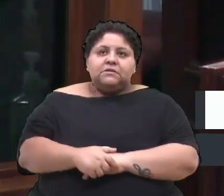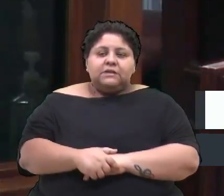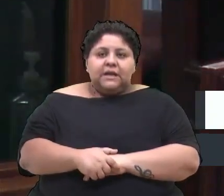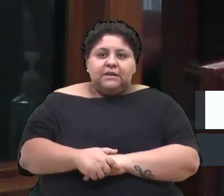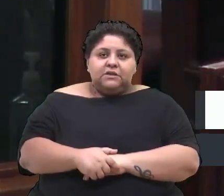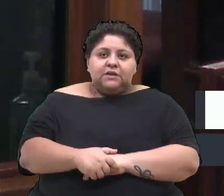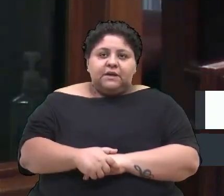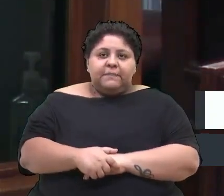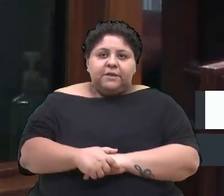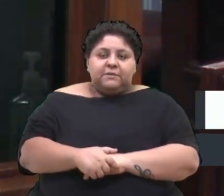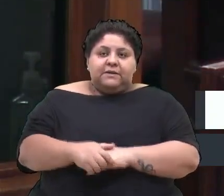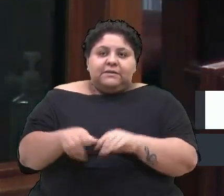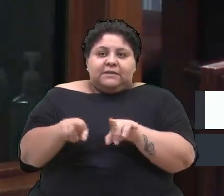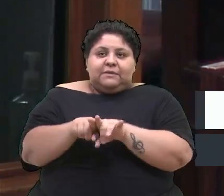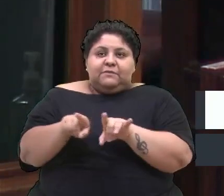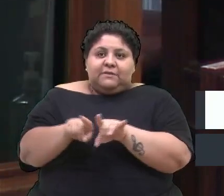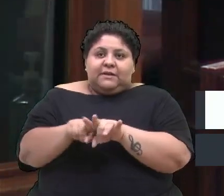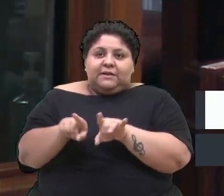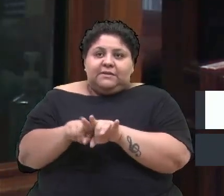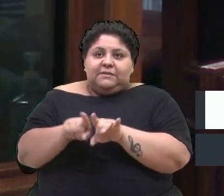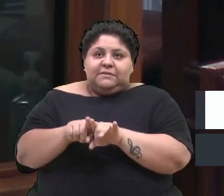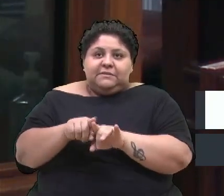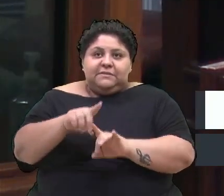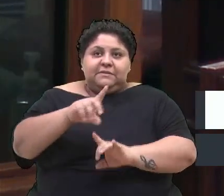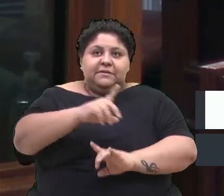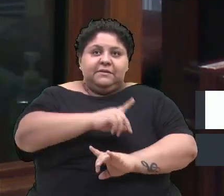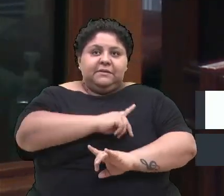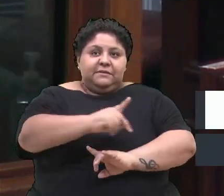Ocupei o cargo de vice-presidente,